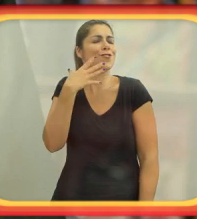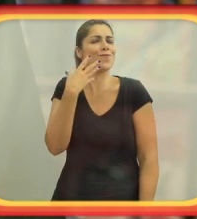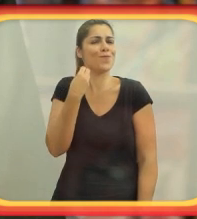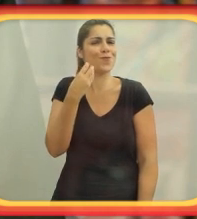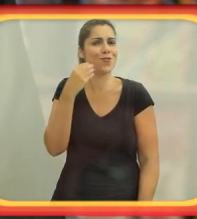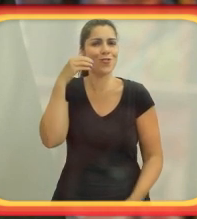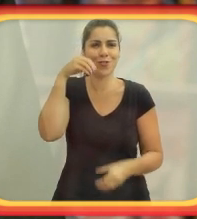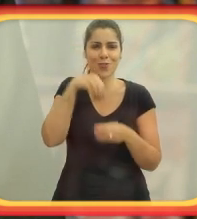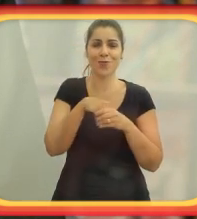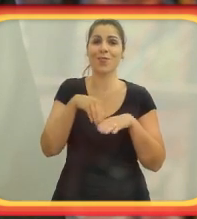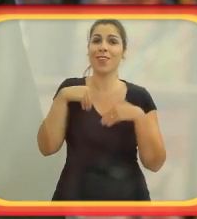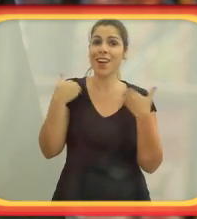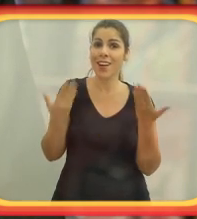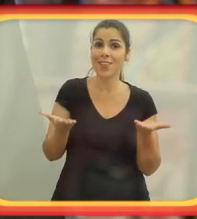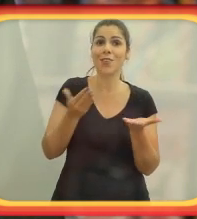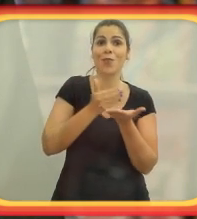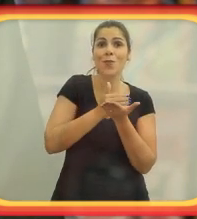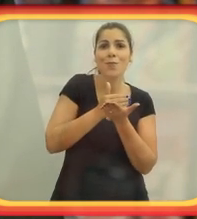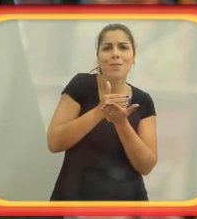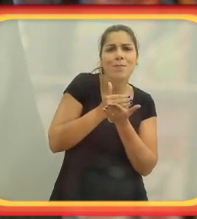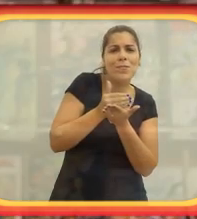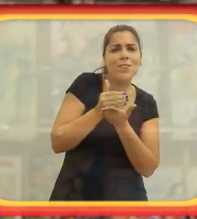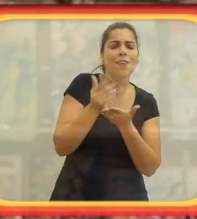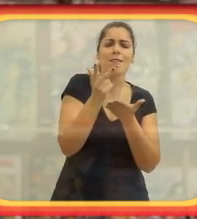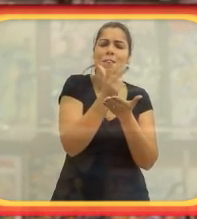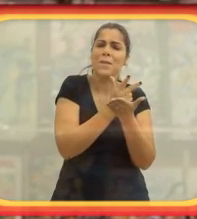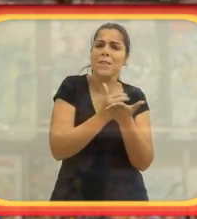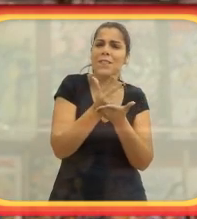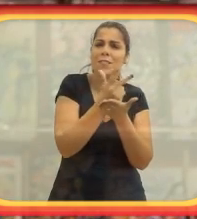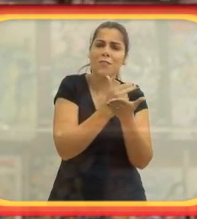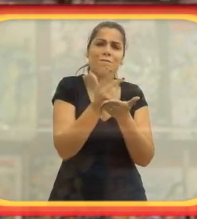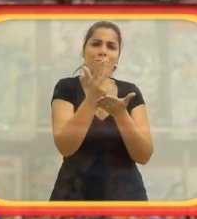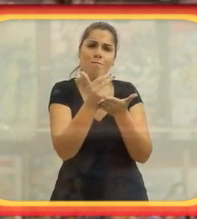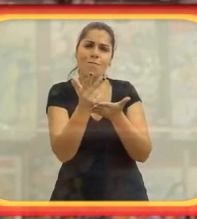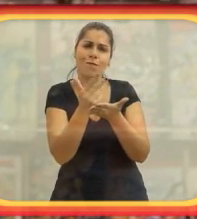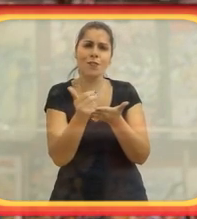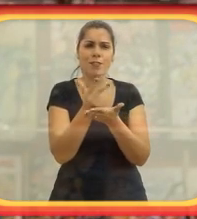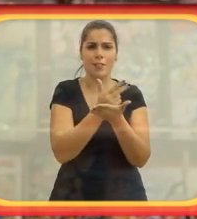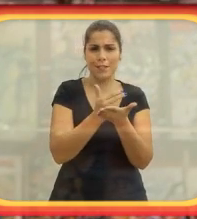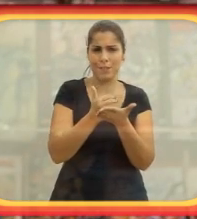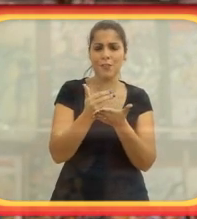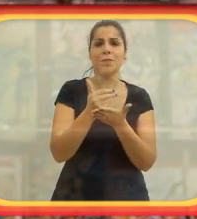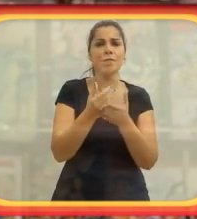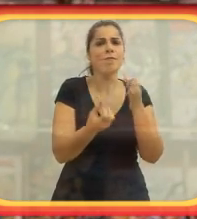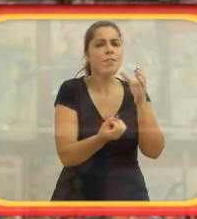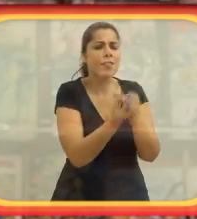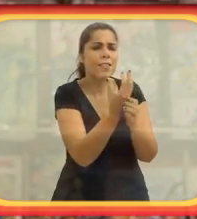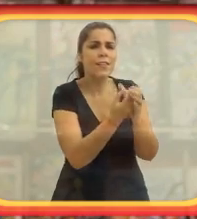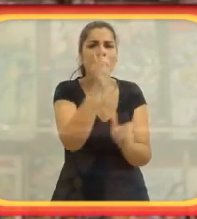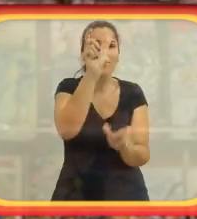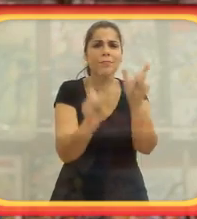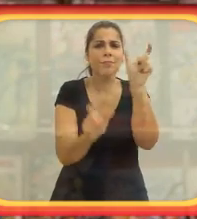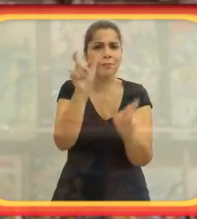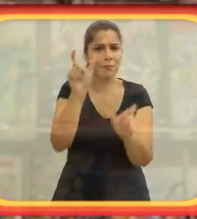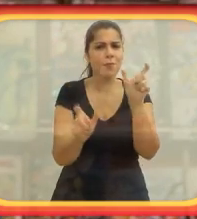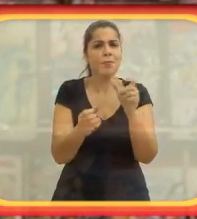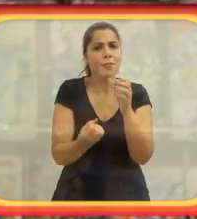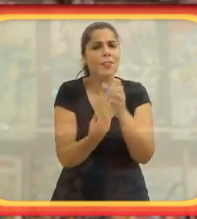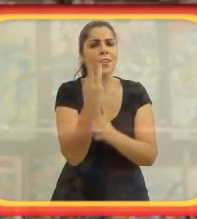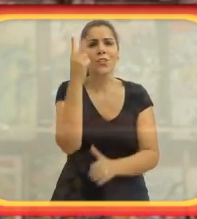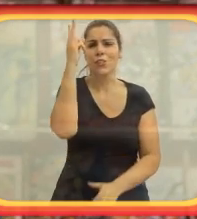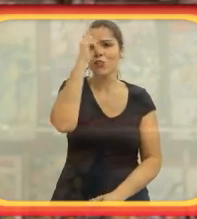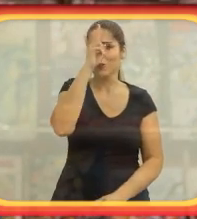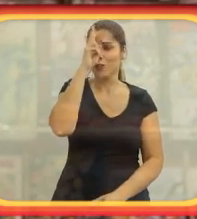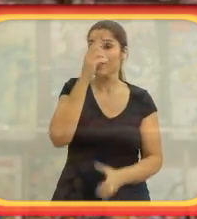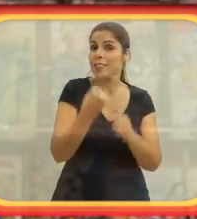me interessei e comprei a primeira edição do Turma da Mônica Jovem. Aí, desde então, eu gostei